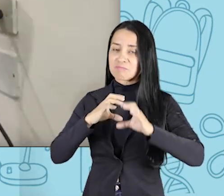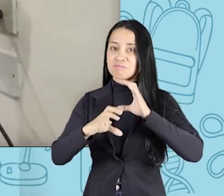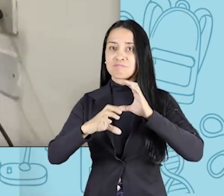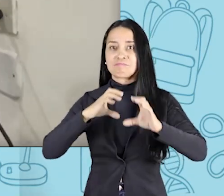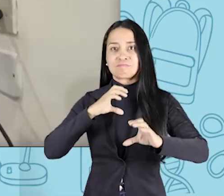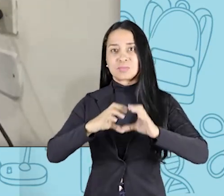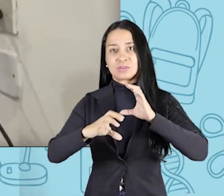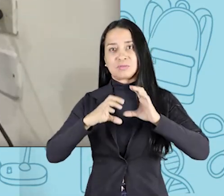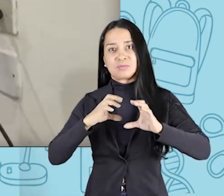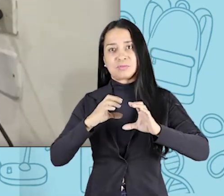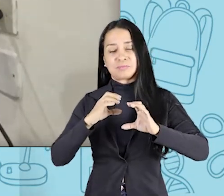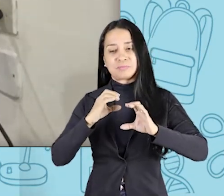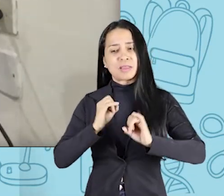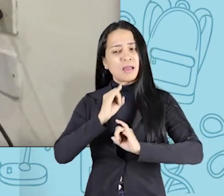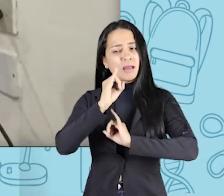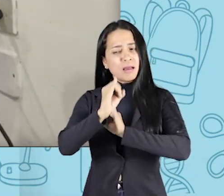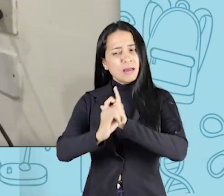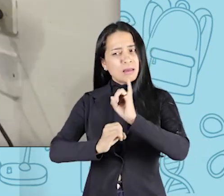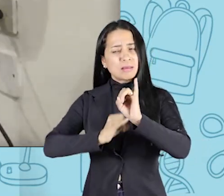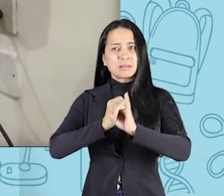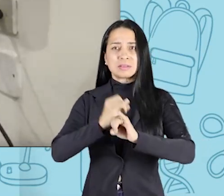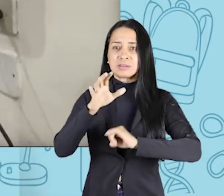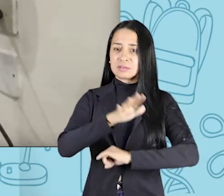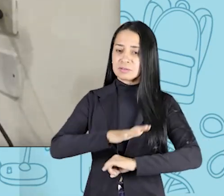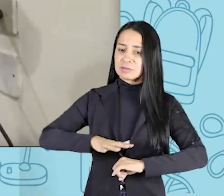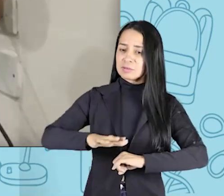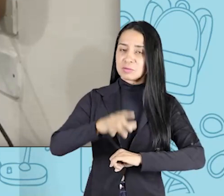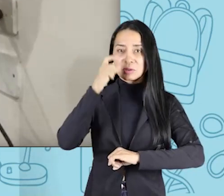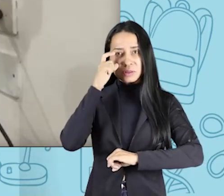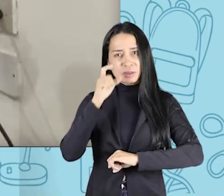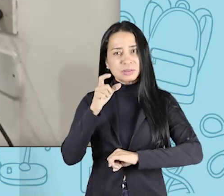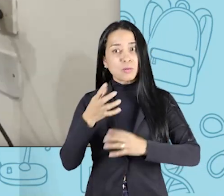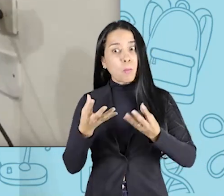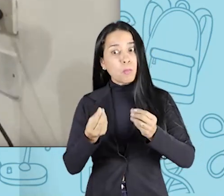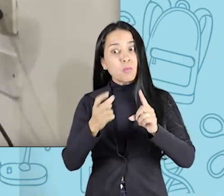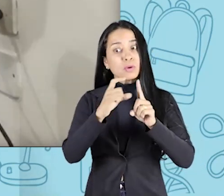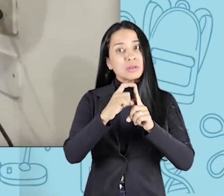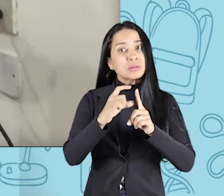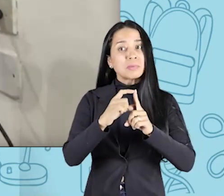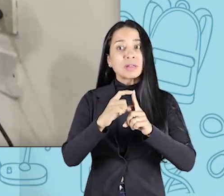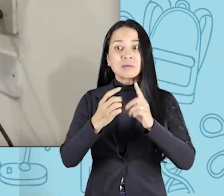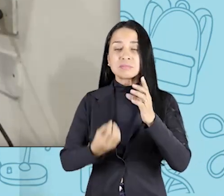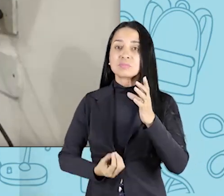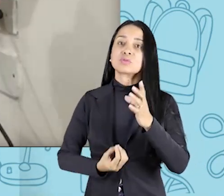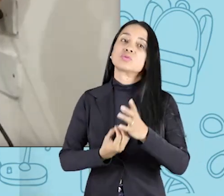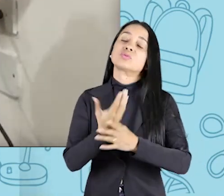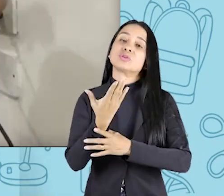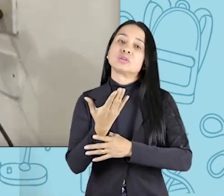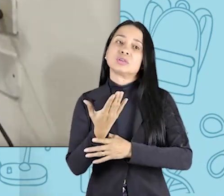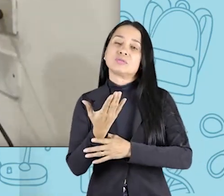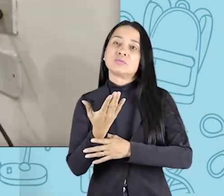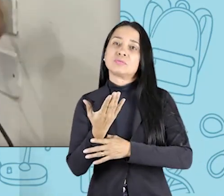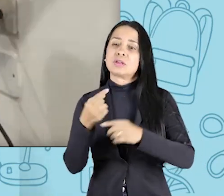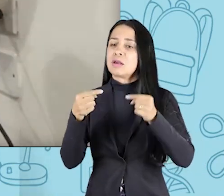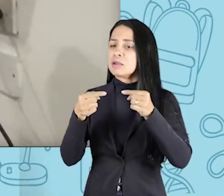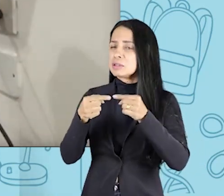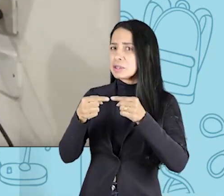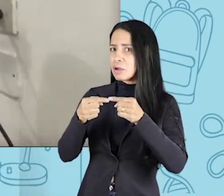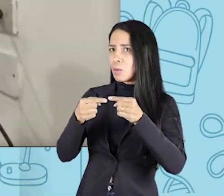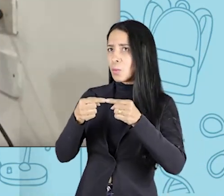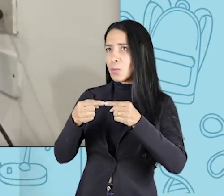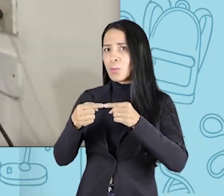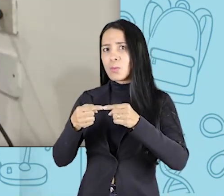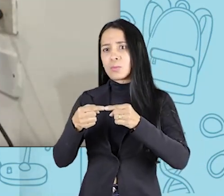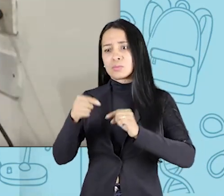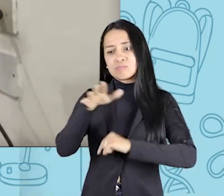internet é um local interessante, onde muitas palavras já surgiram por conta, como eu já disse,